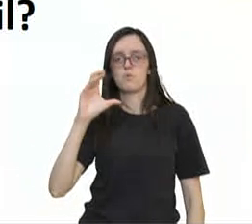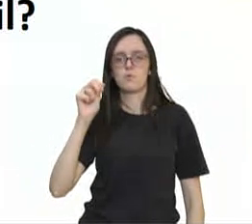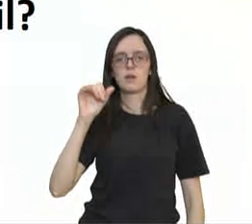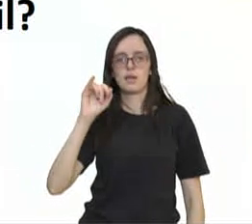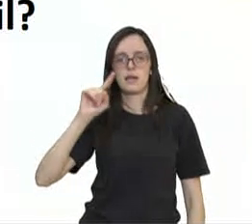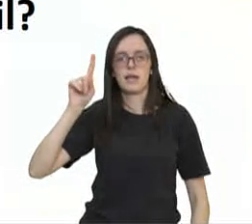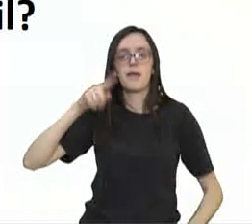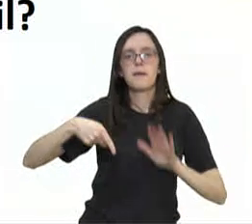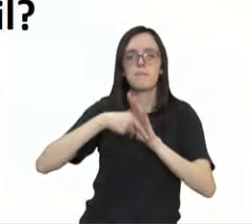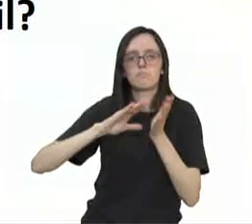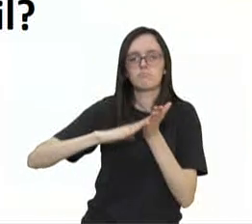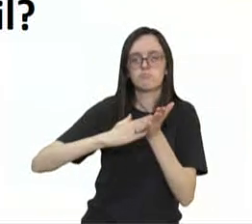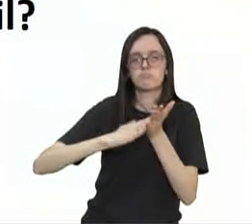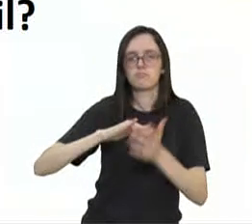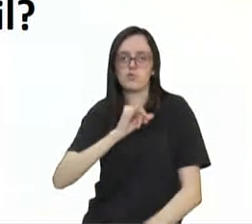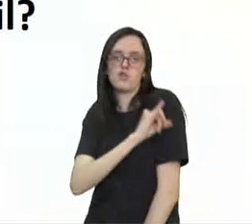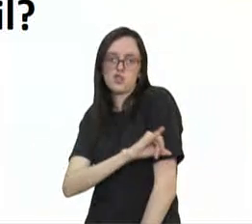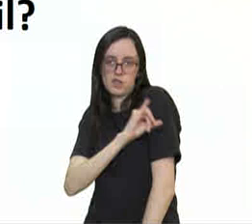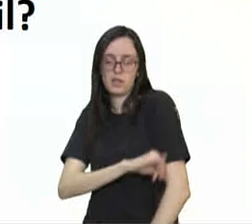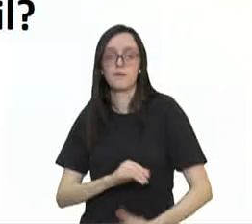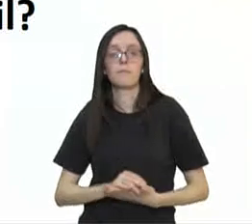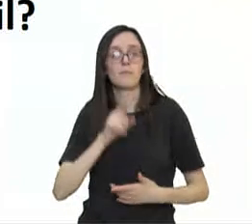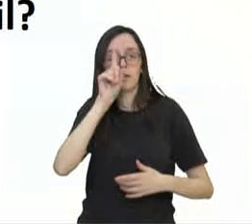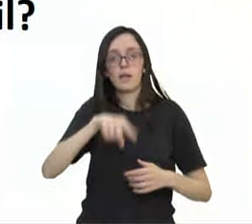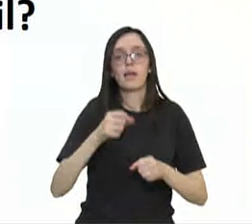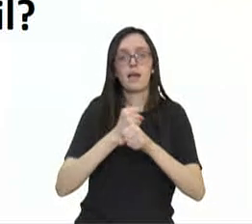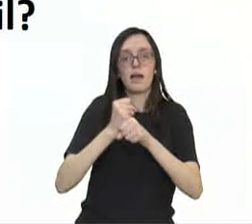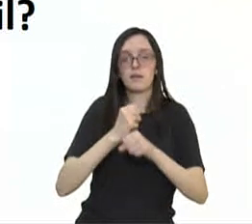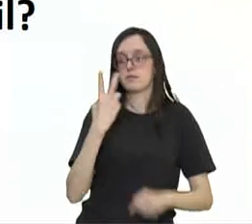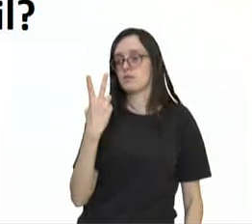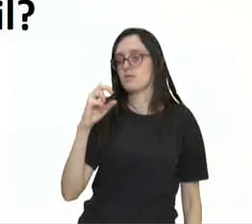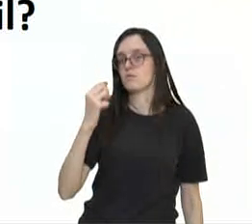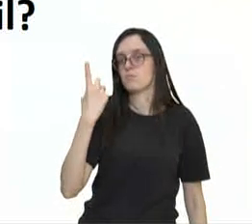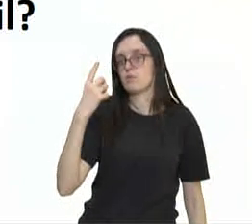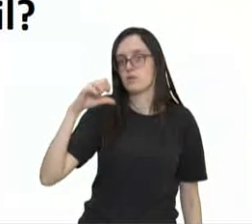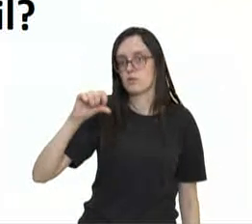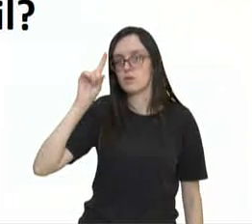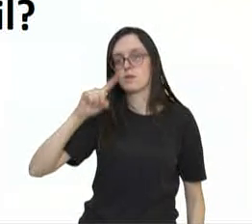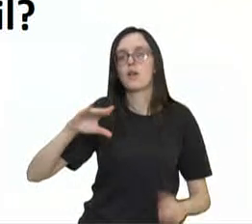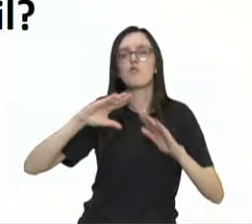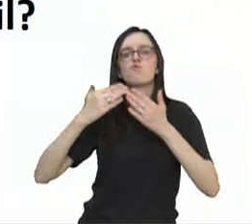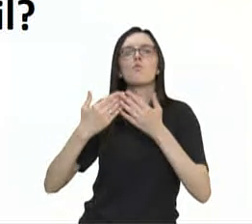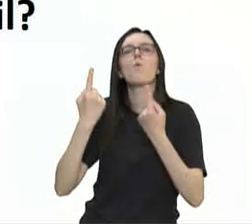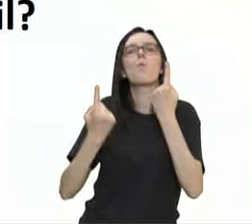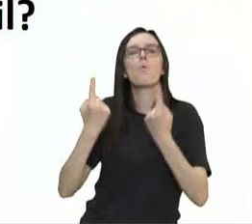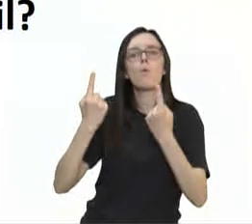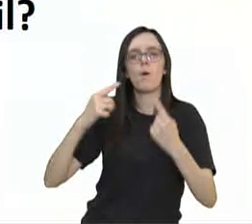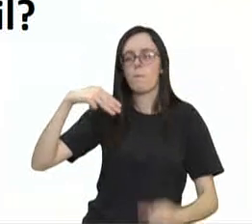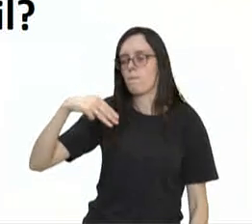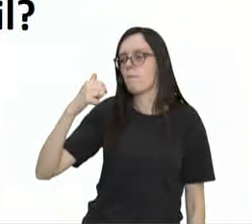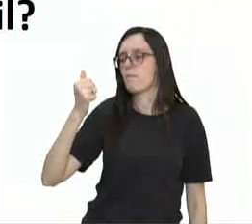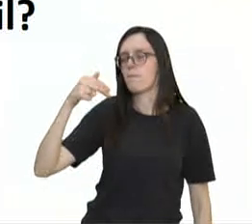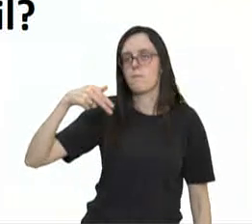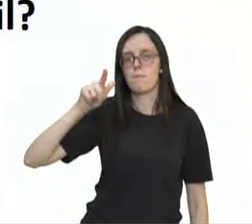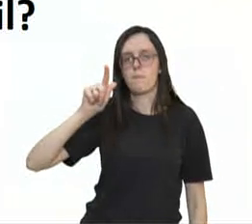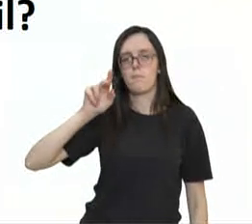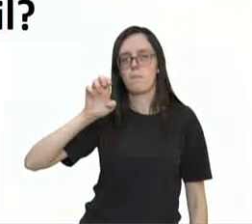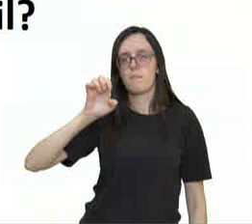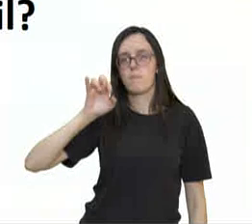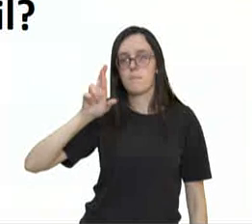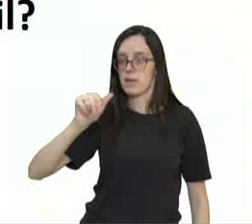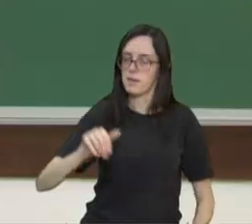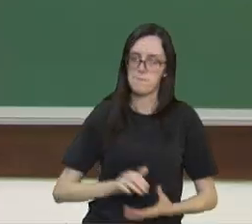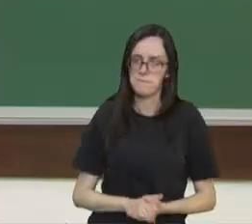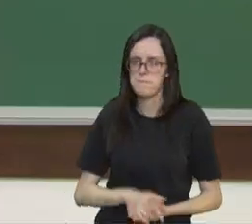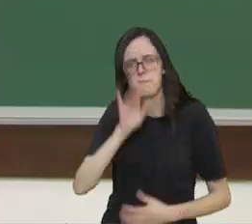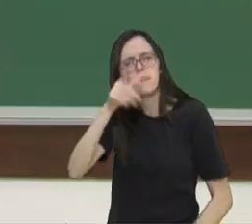o sambódromo do Rio de Janeiro. E aqui um desfile de 2019 da Escola de Samba Mangueira. Isso.